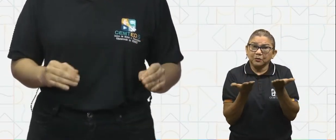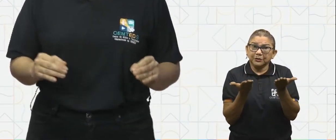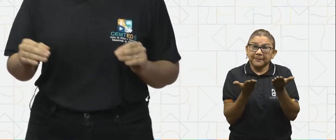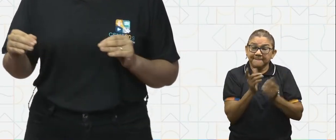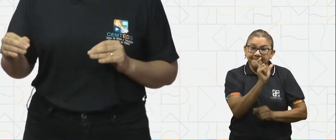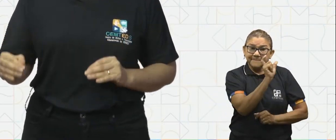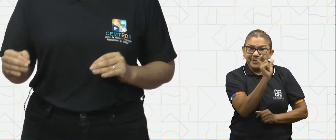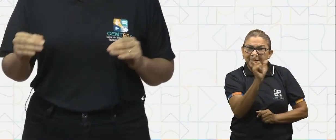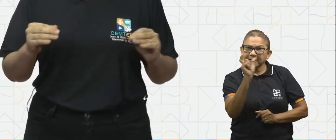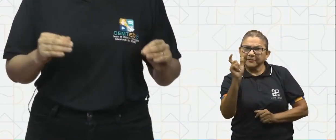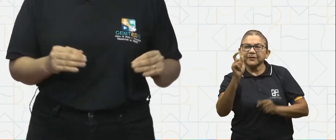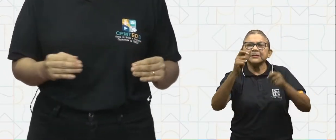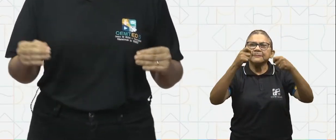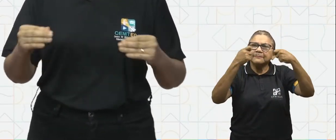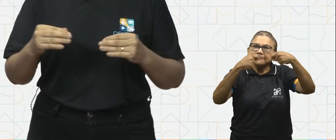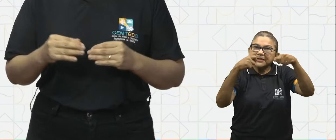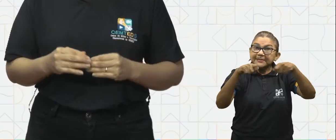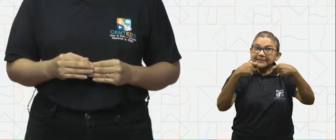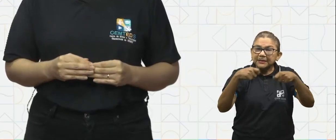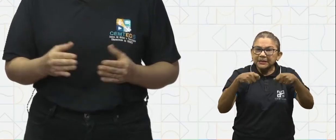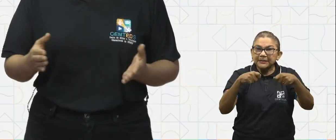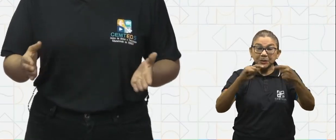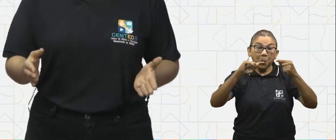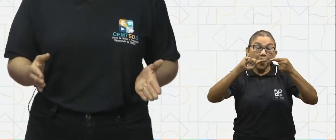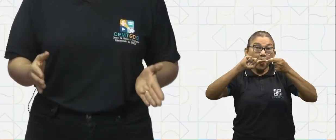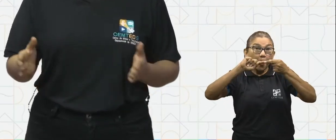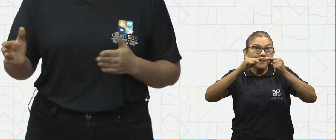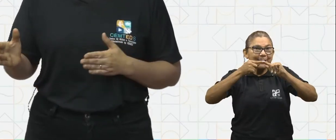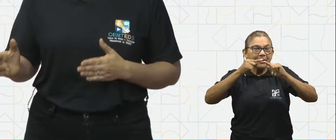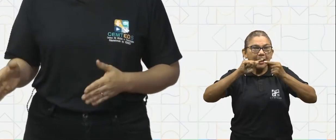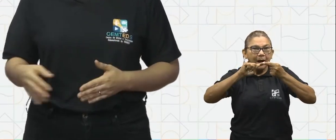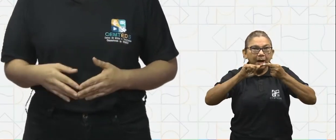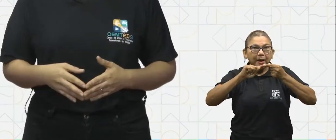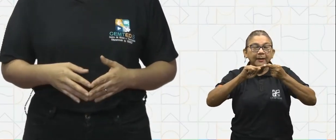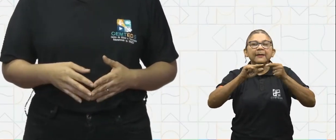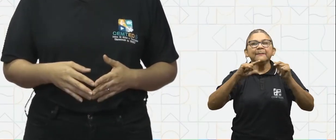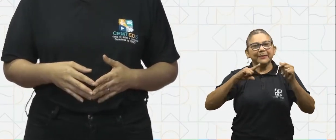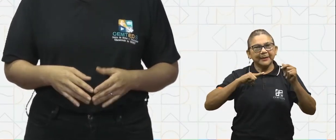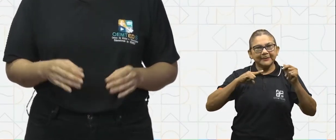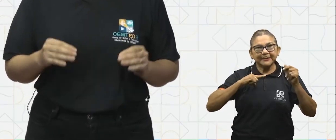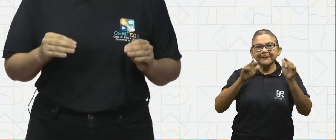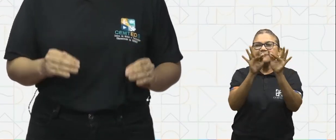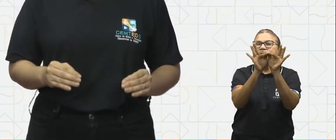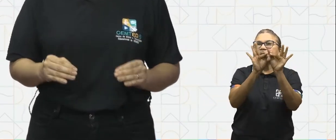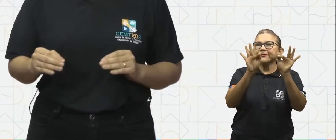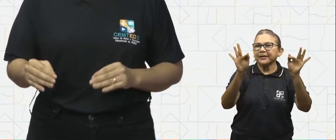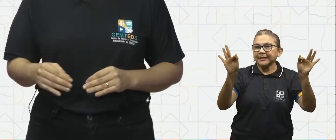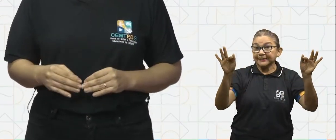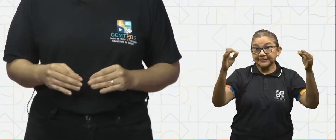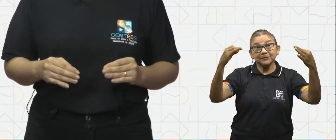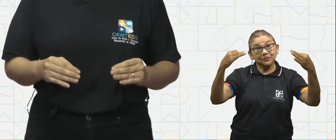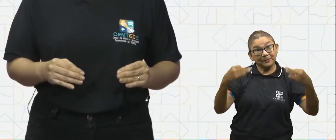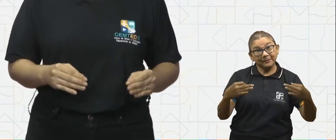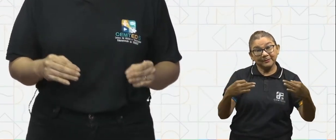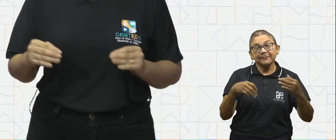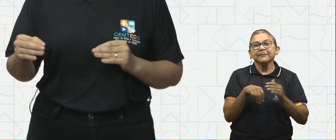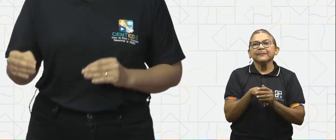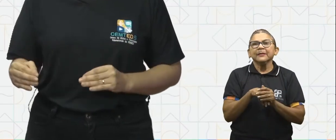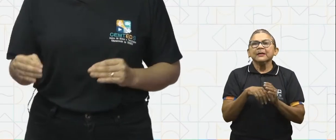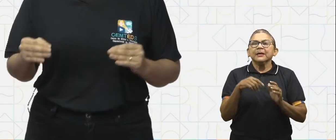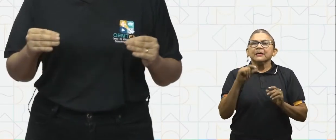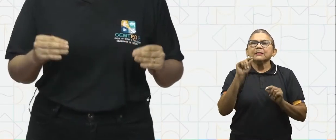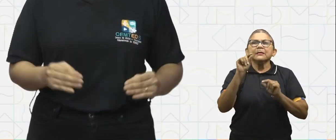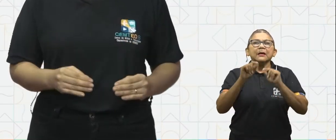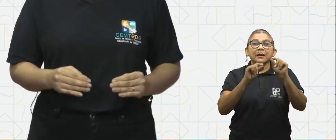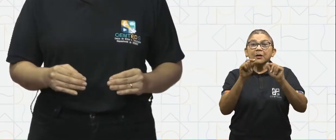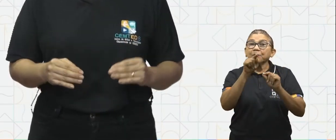as palavras precisam combinar entre si para haver harmonia entre elas. Isso significa que é preciso